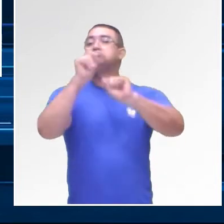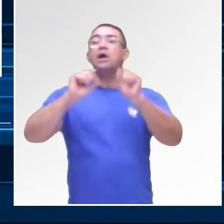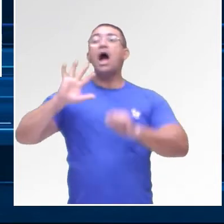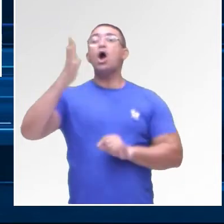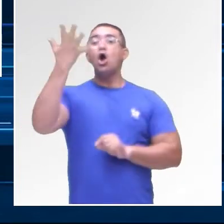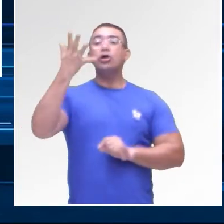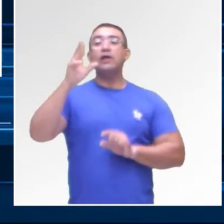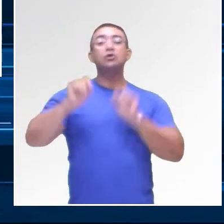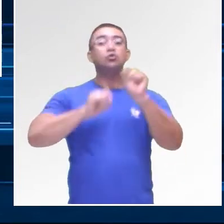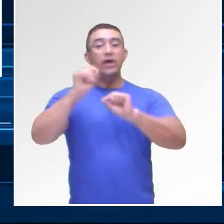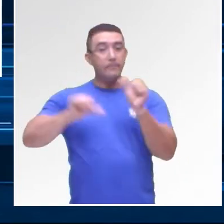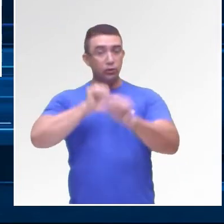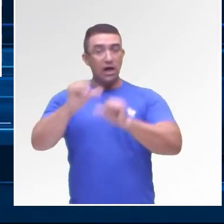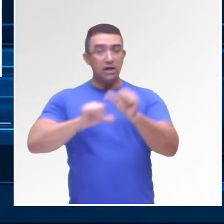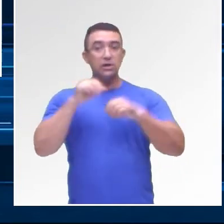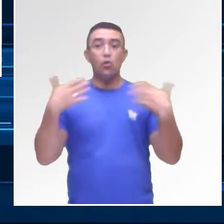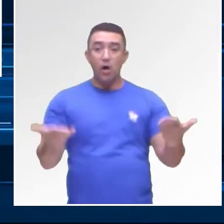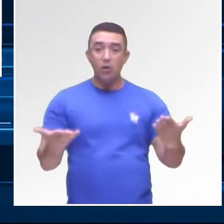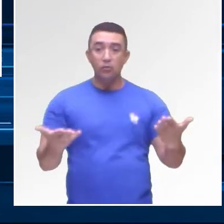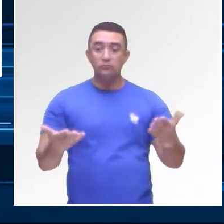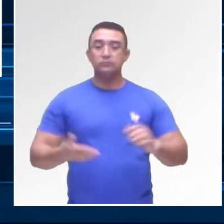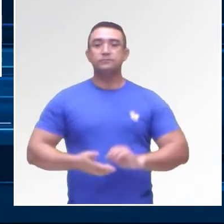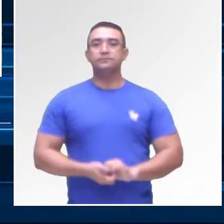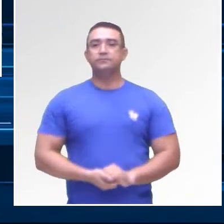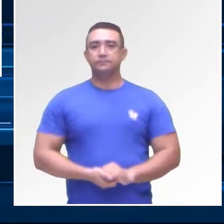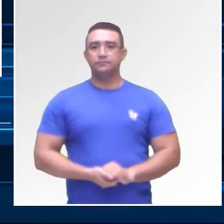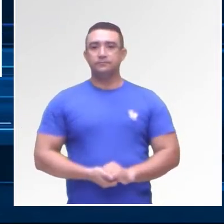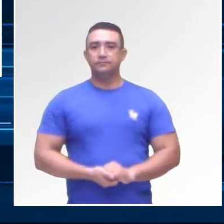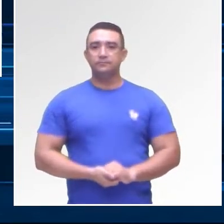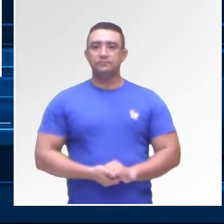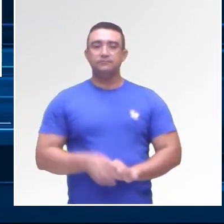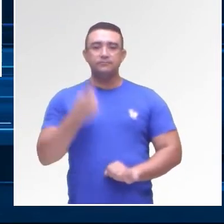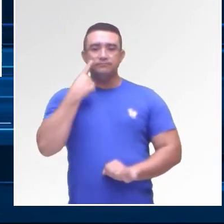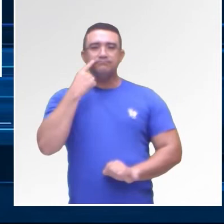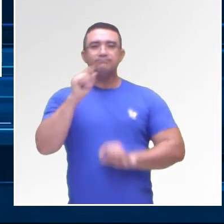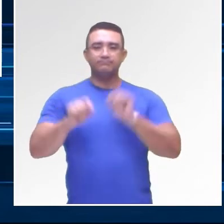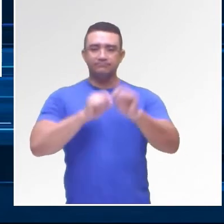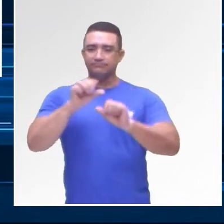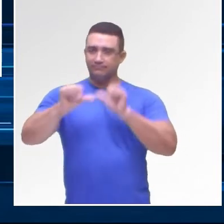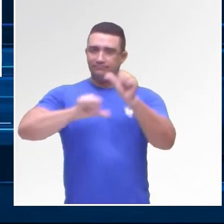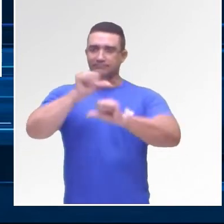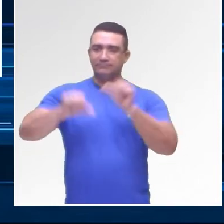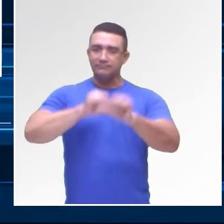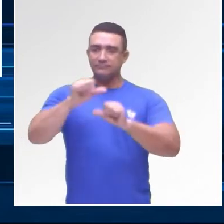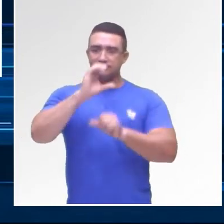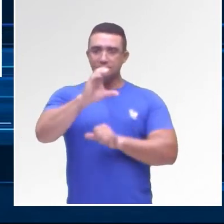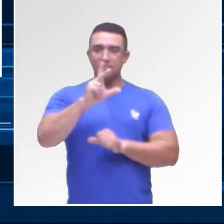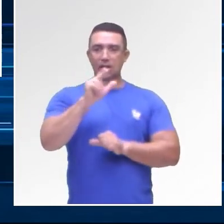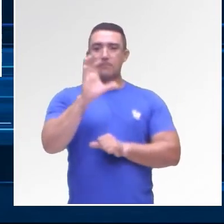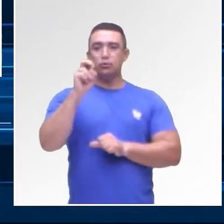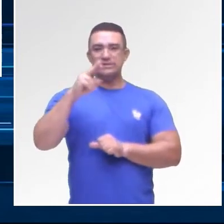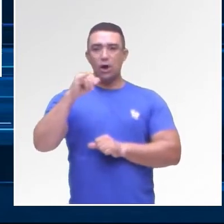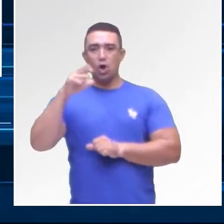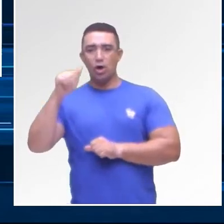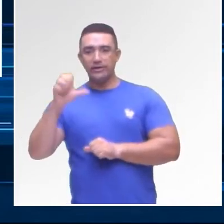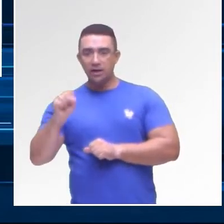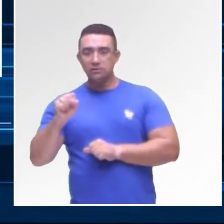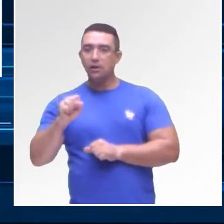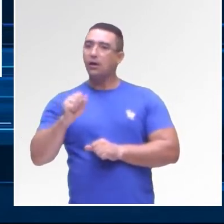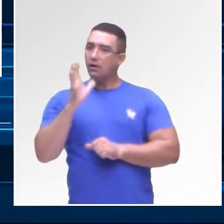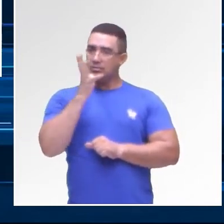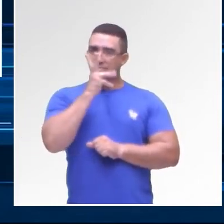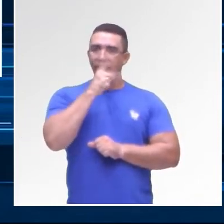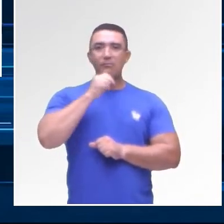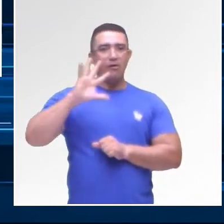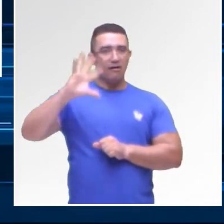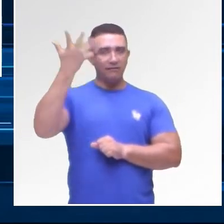duas mudanças. As mudanças crônicas, que são aquelas que duram um tempo para acontecer, demoram um tempo para acontecer, como é